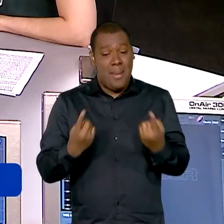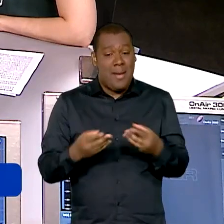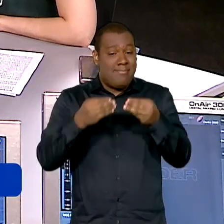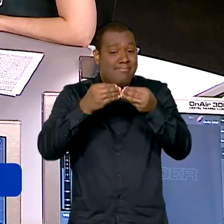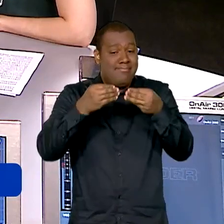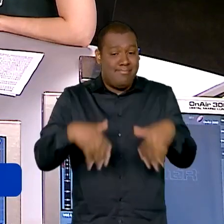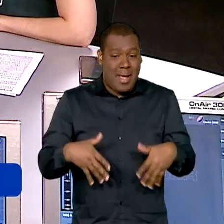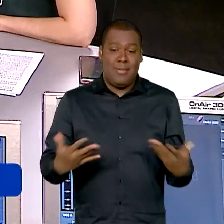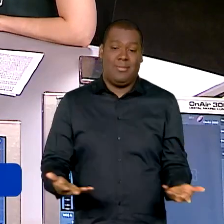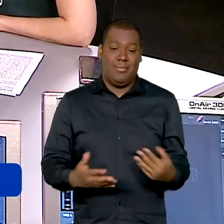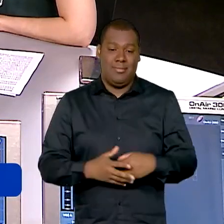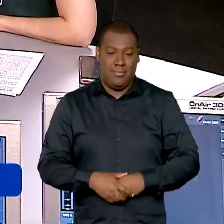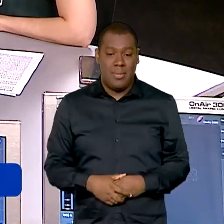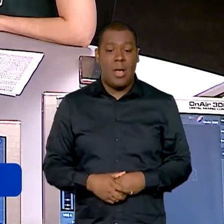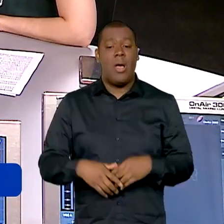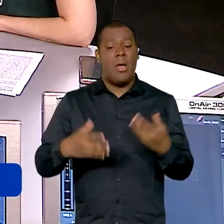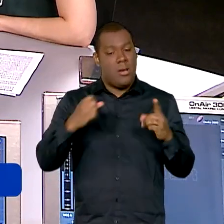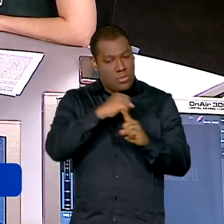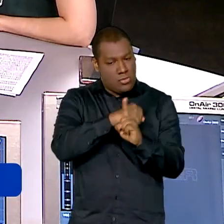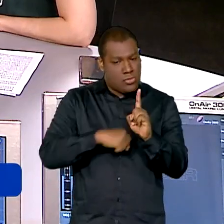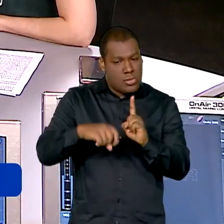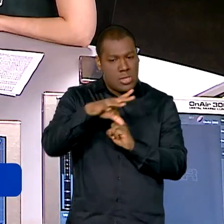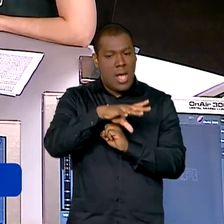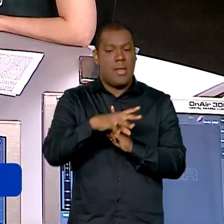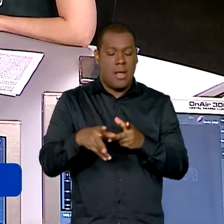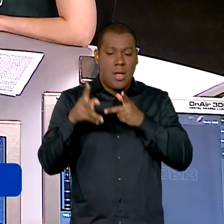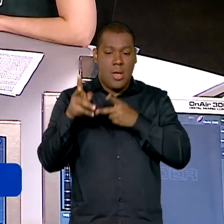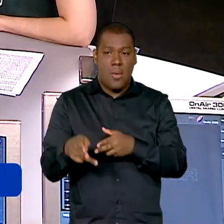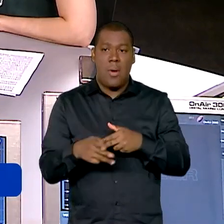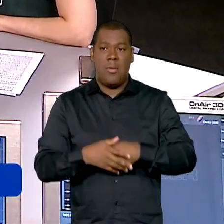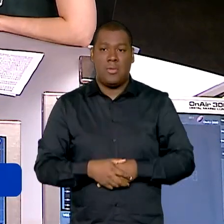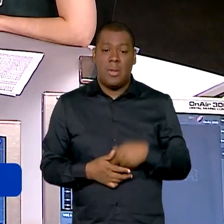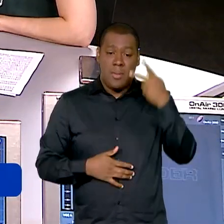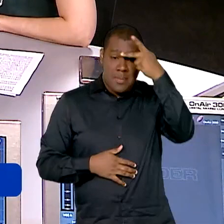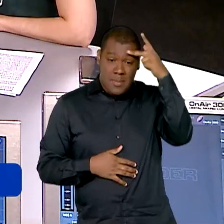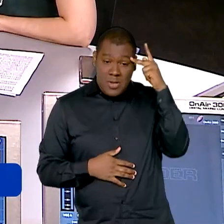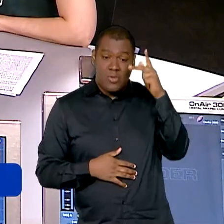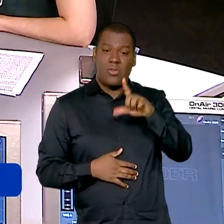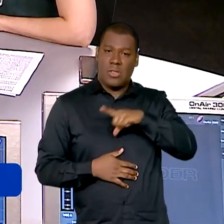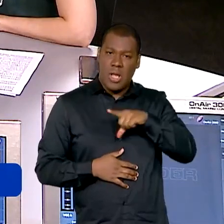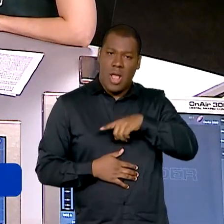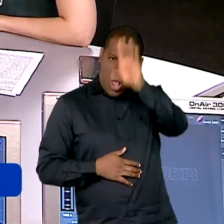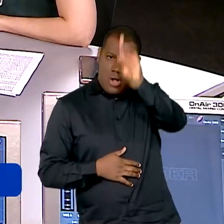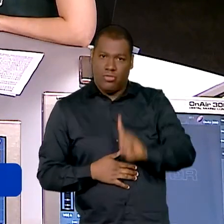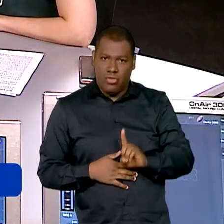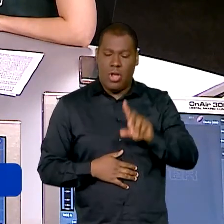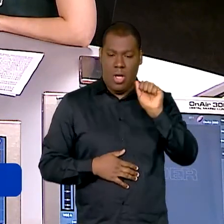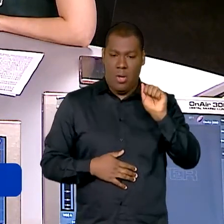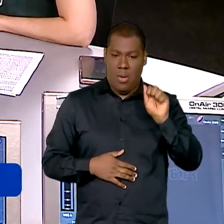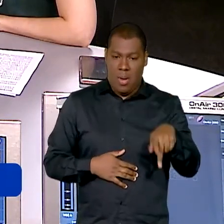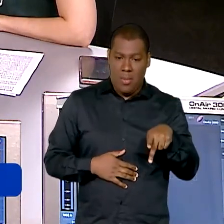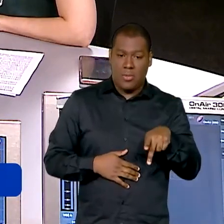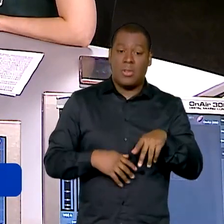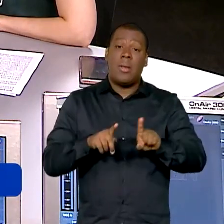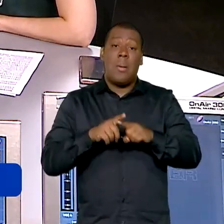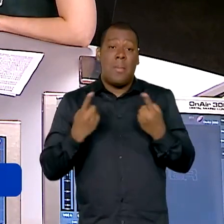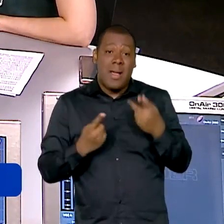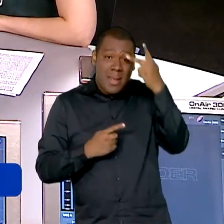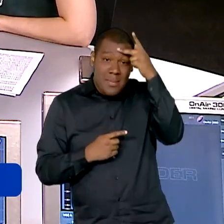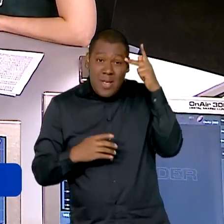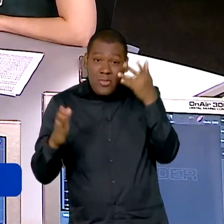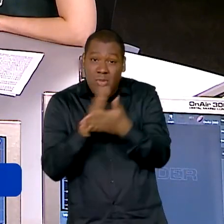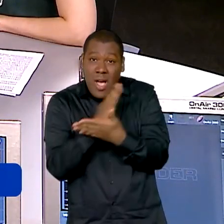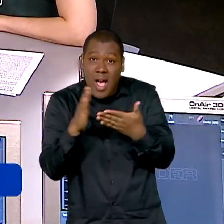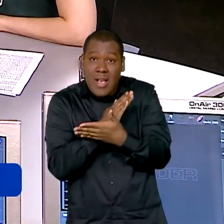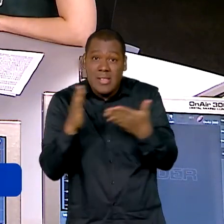é na sociedade. Na medida que a gente tem a aposentadoria, a previdência, e alguns não pagam o valor cheio, quem